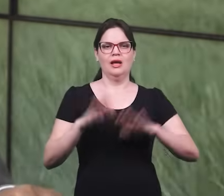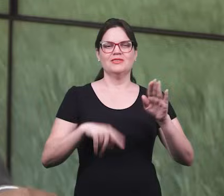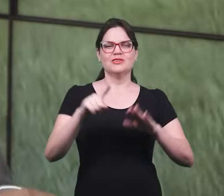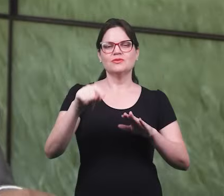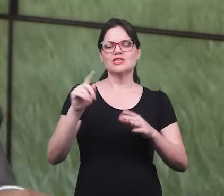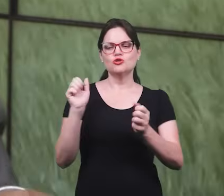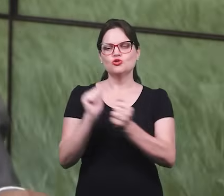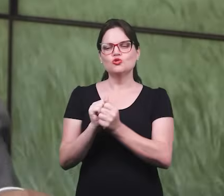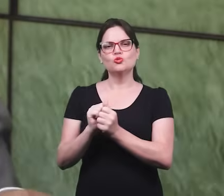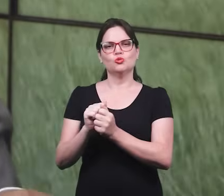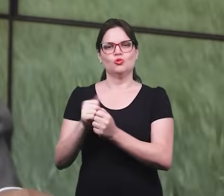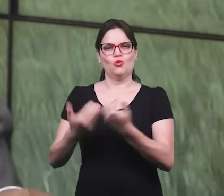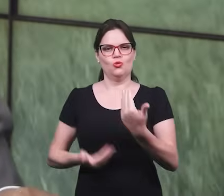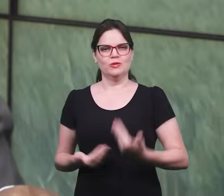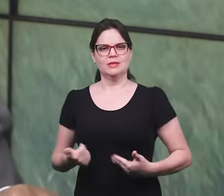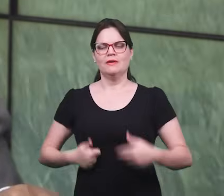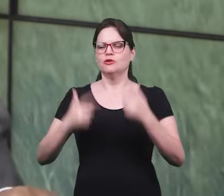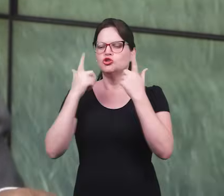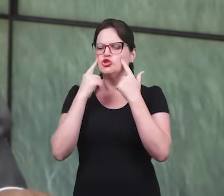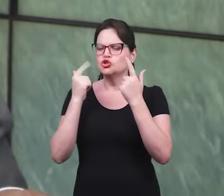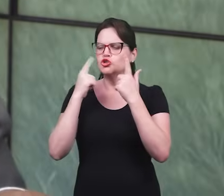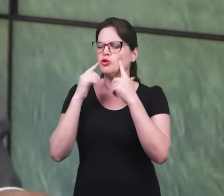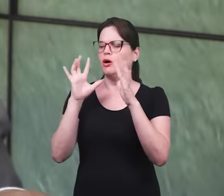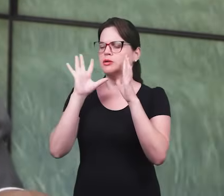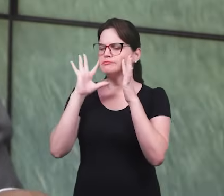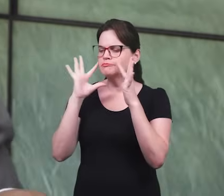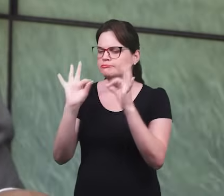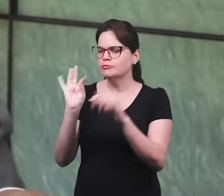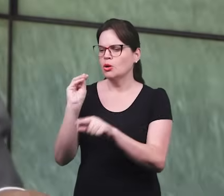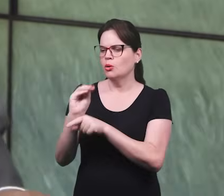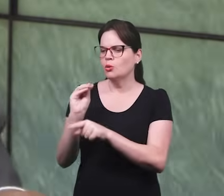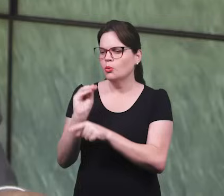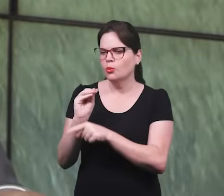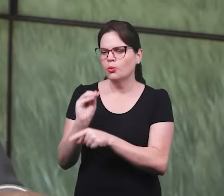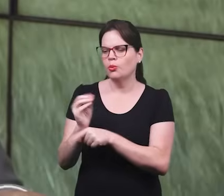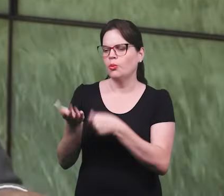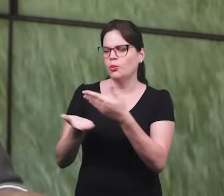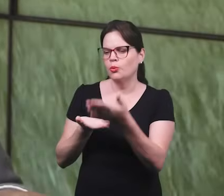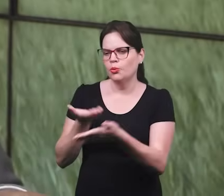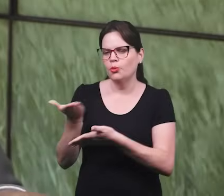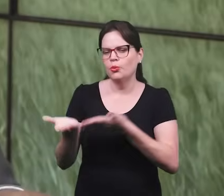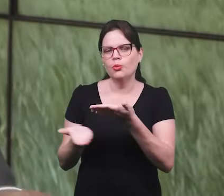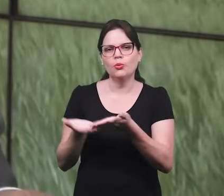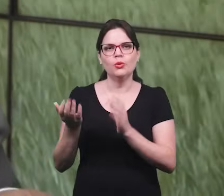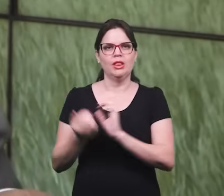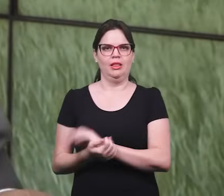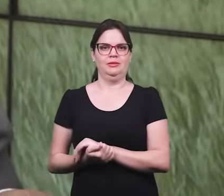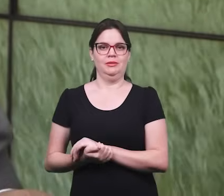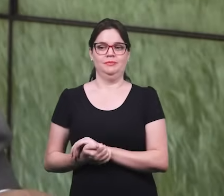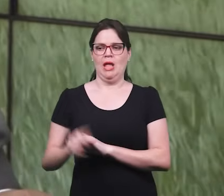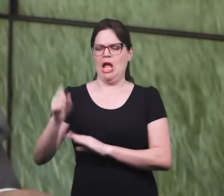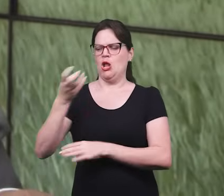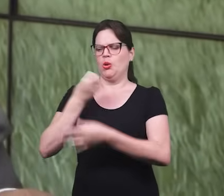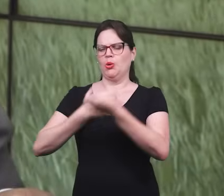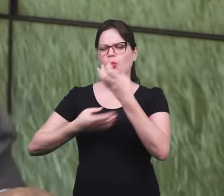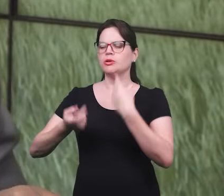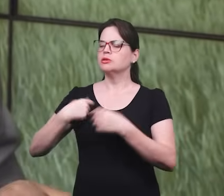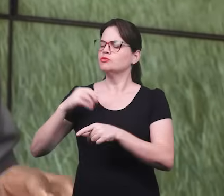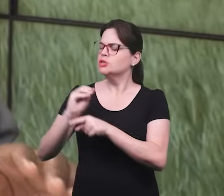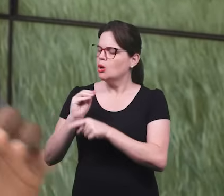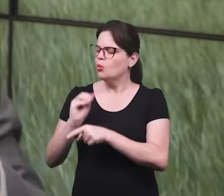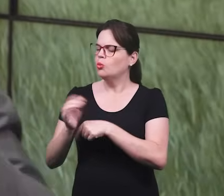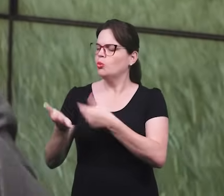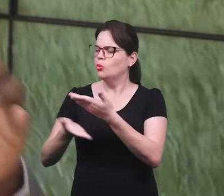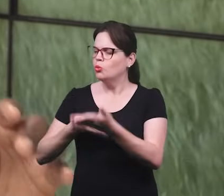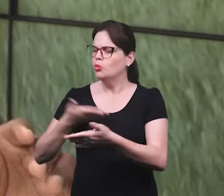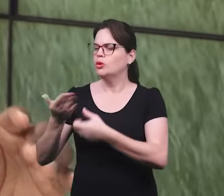ovelha Você assiste uma ovelha o seu ouvido se torna um remédio para a ovelha para falar das frustrações